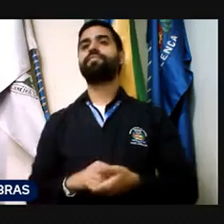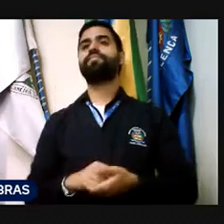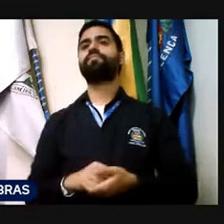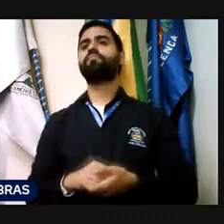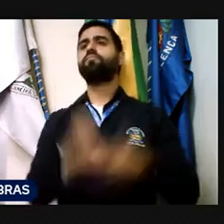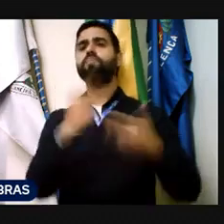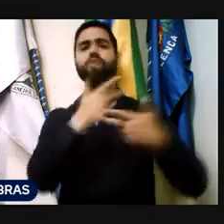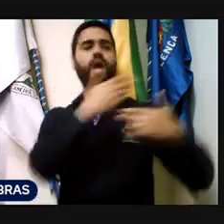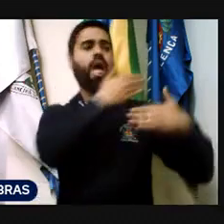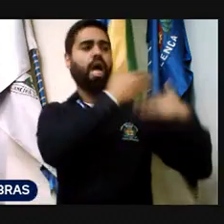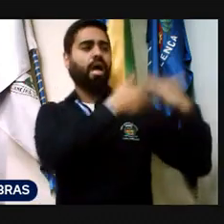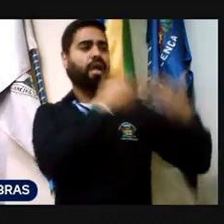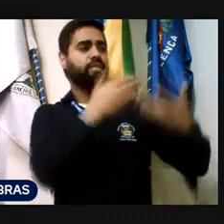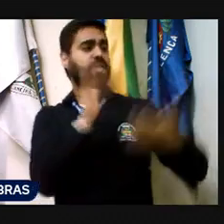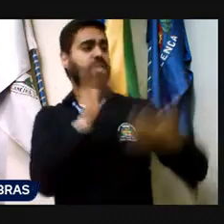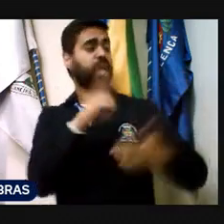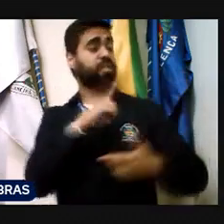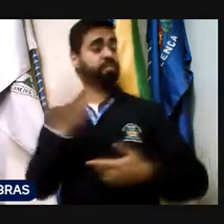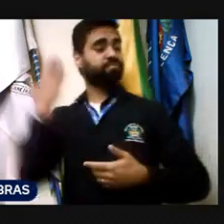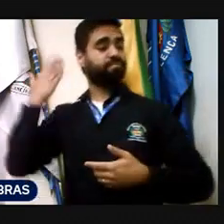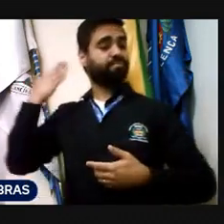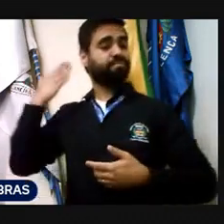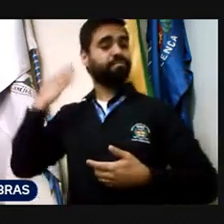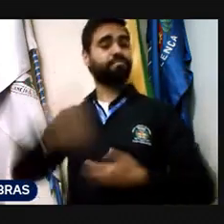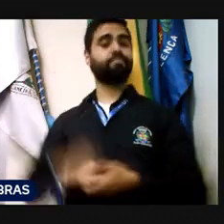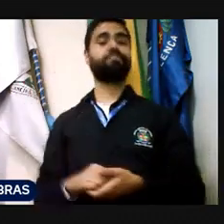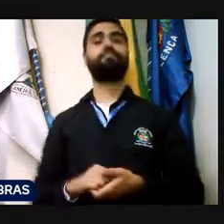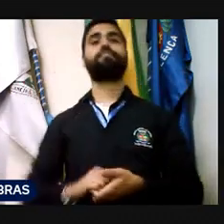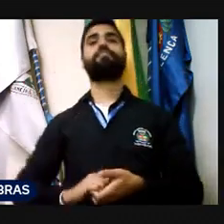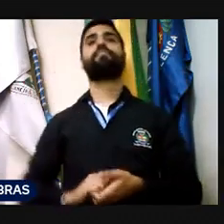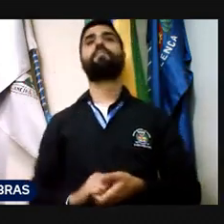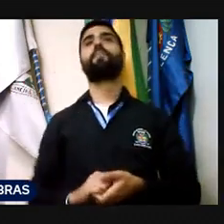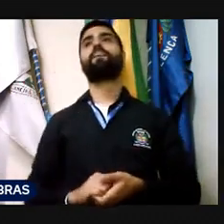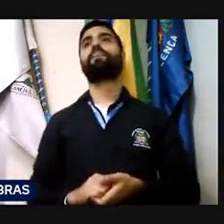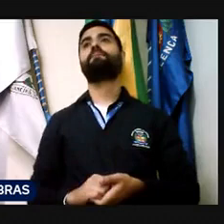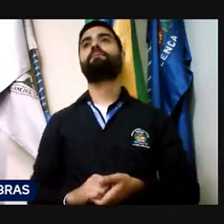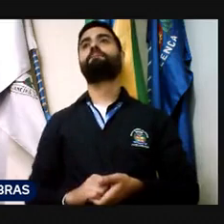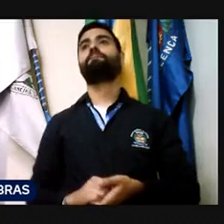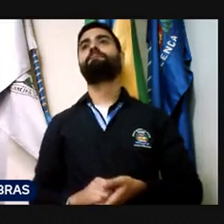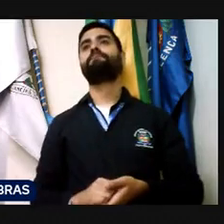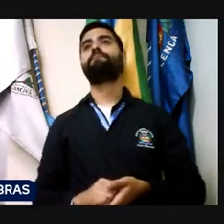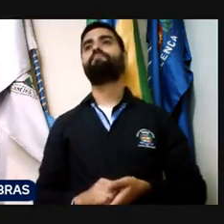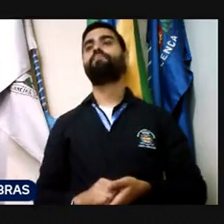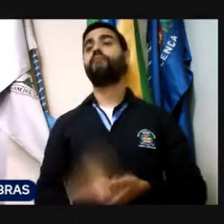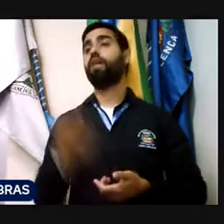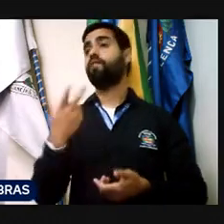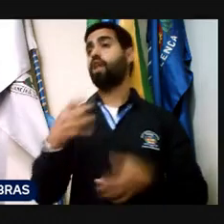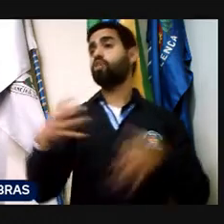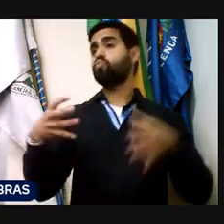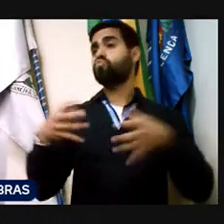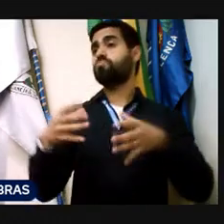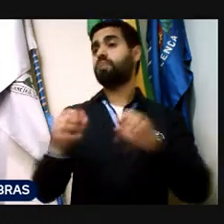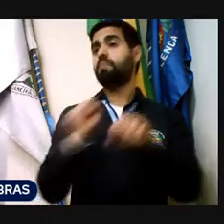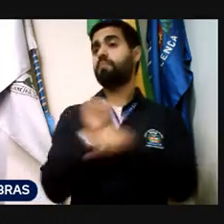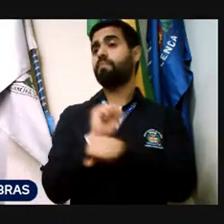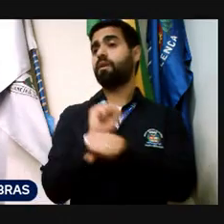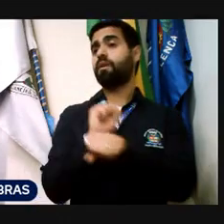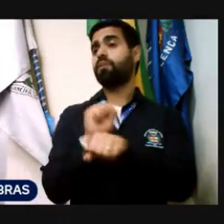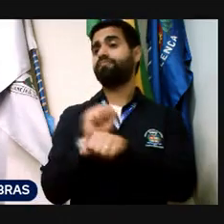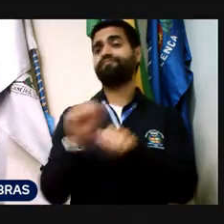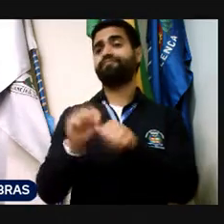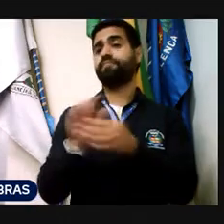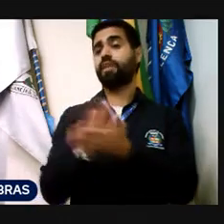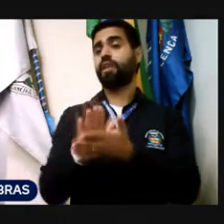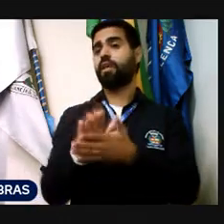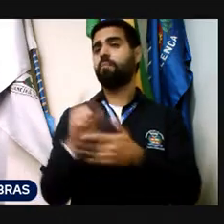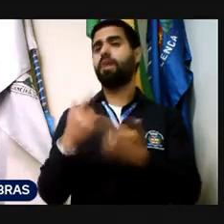uma tradição que nós já tínhamos há tempo, né? Muitas vezes a gente fala com os nossos clubes estão aí parados, sem nada a fazer, mas o que a gente apresenta